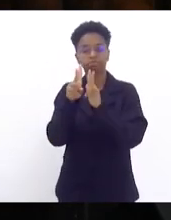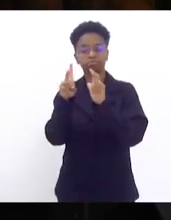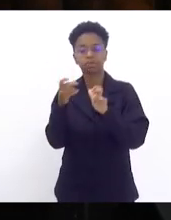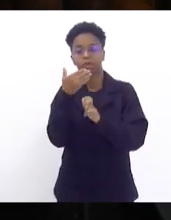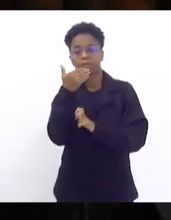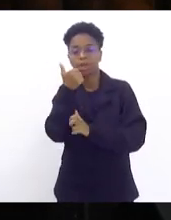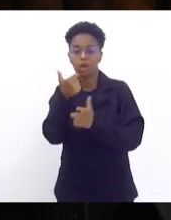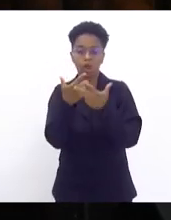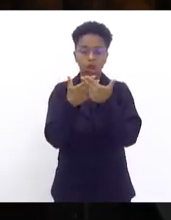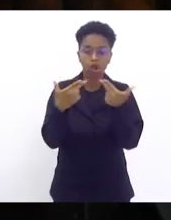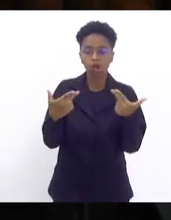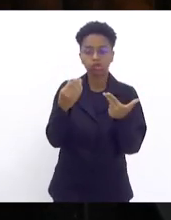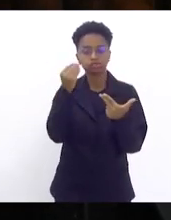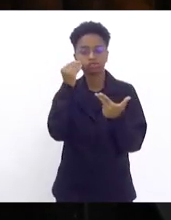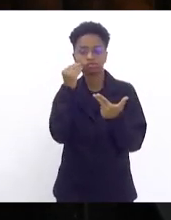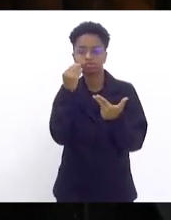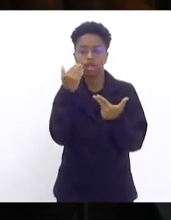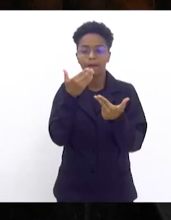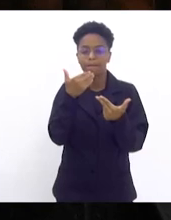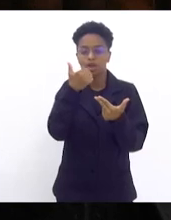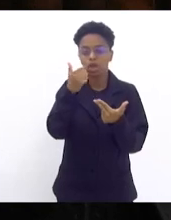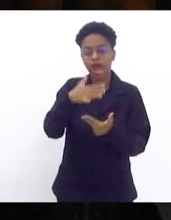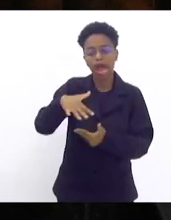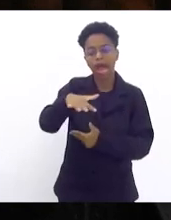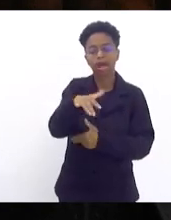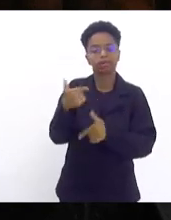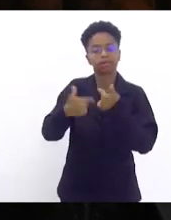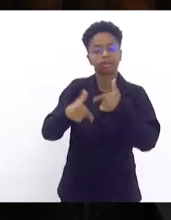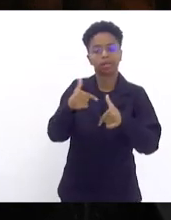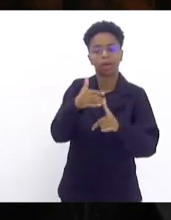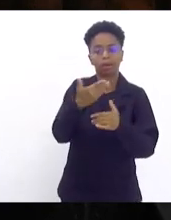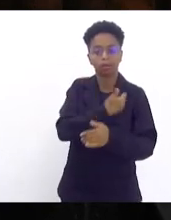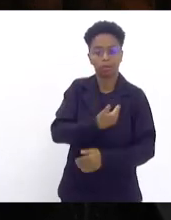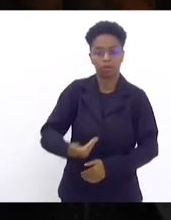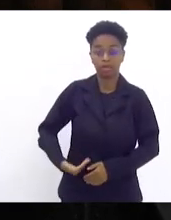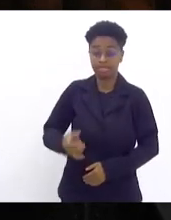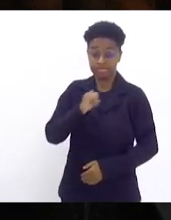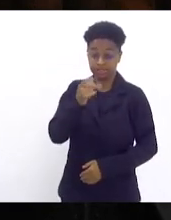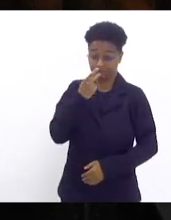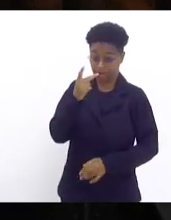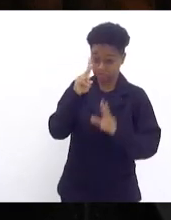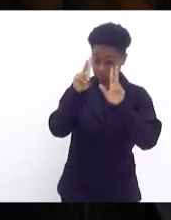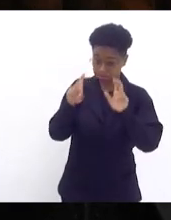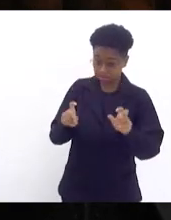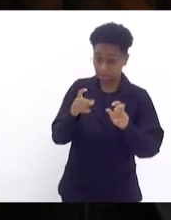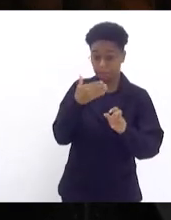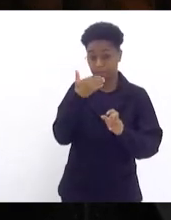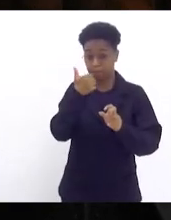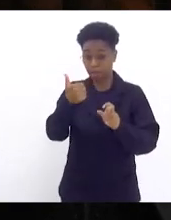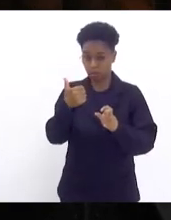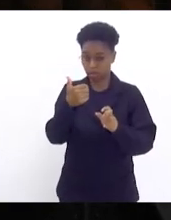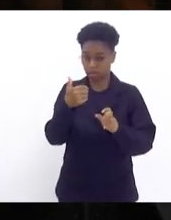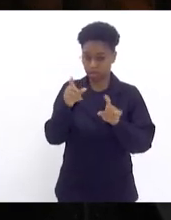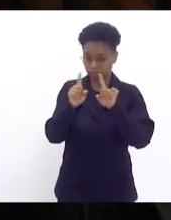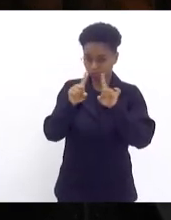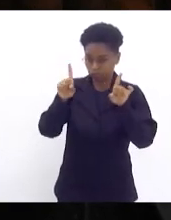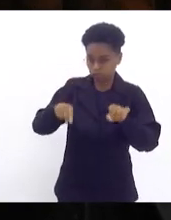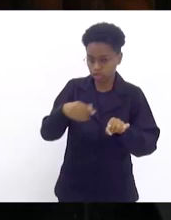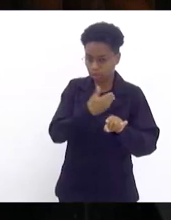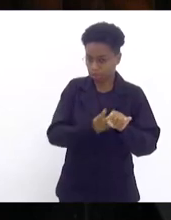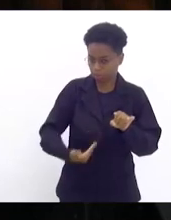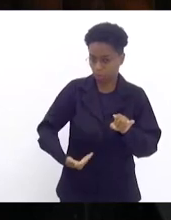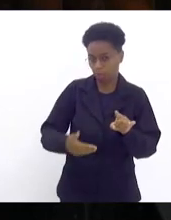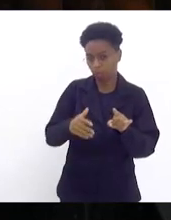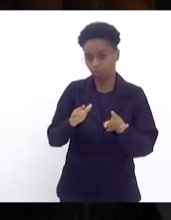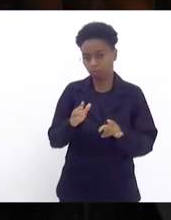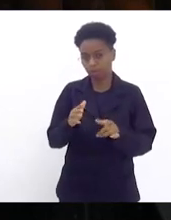para o funcionalismo público tratou de alguma melhoria profissionalismo público eles